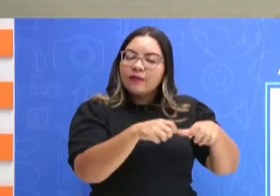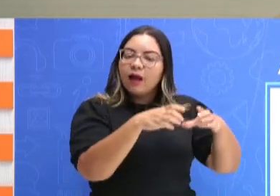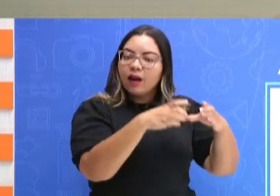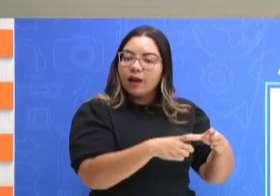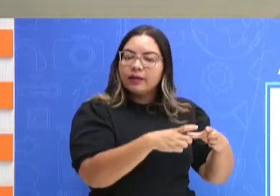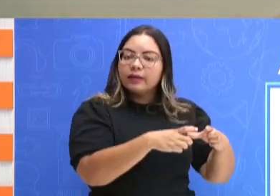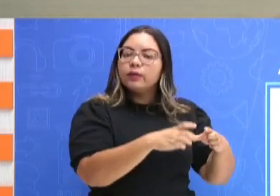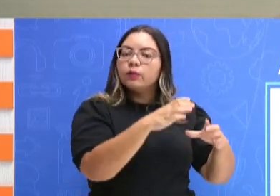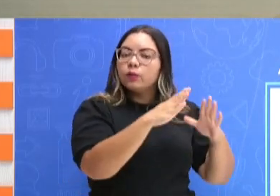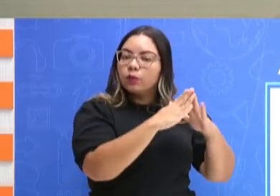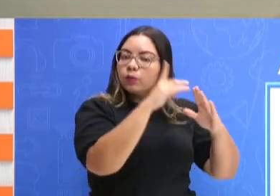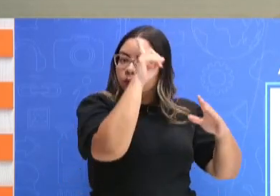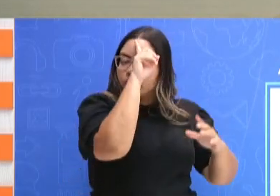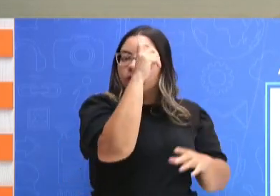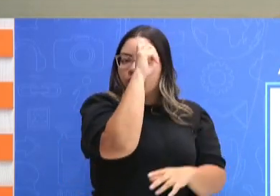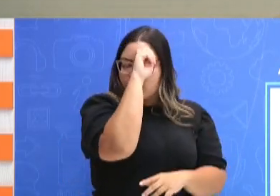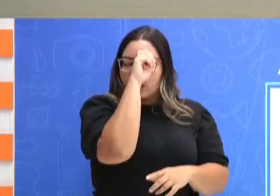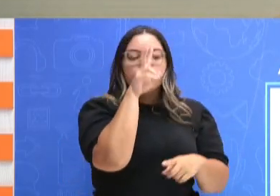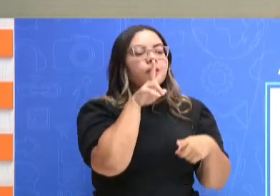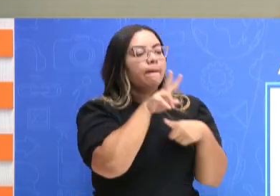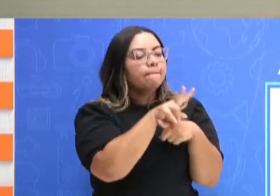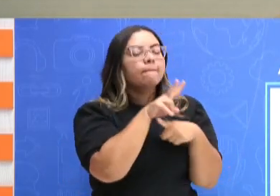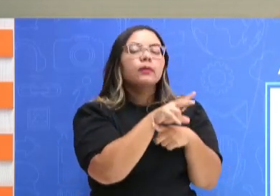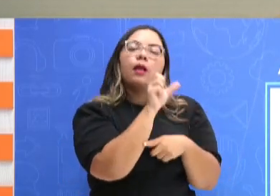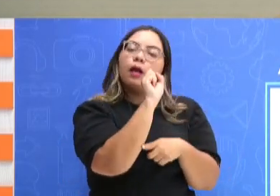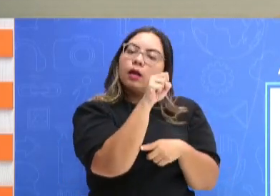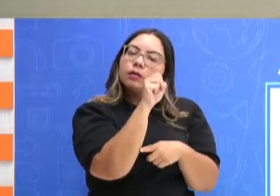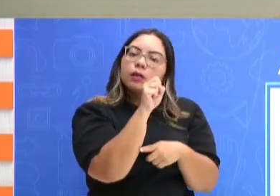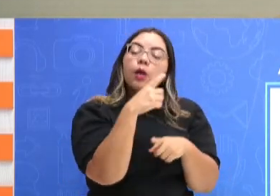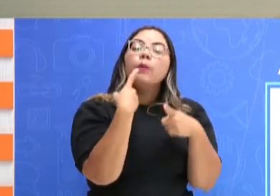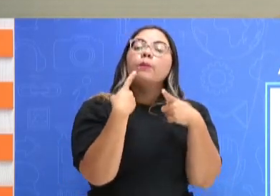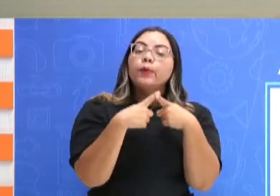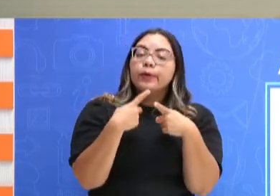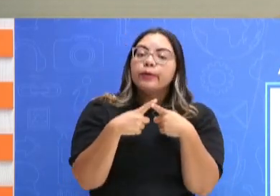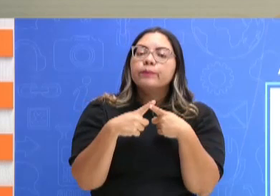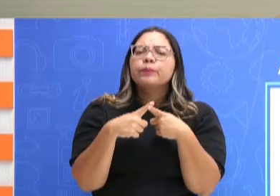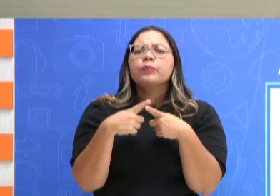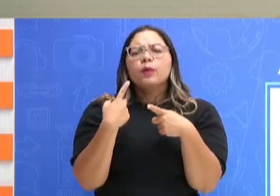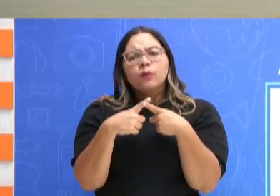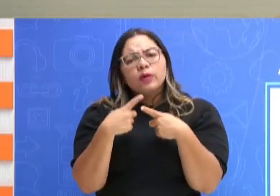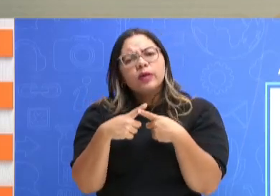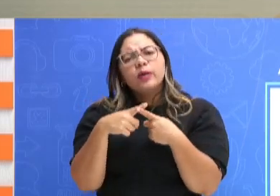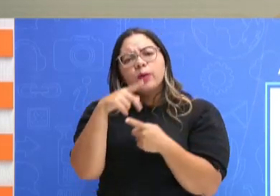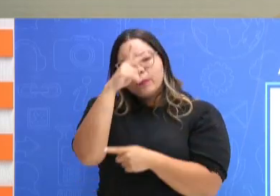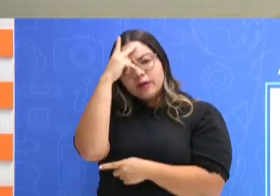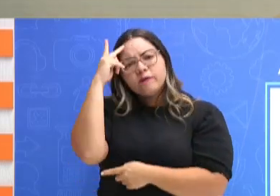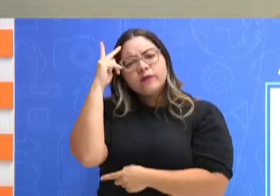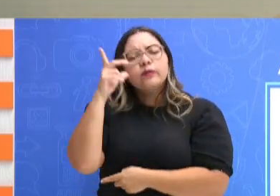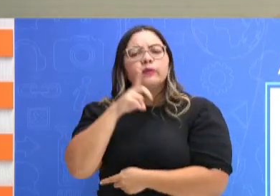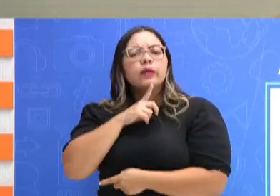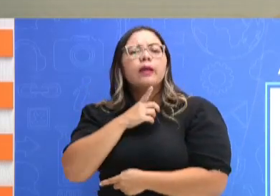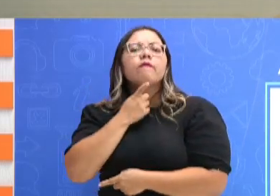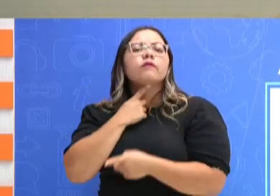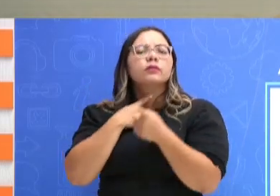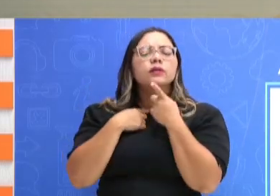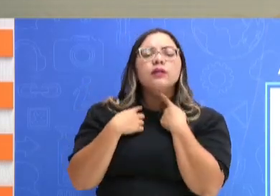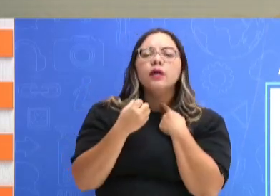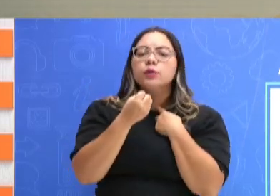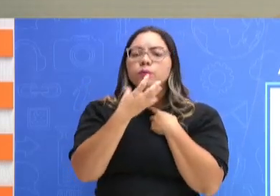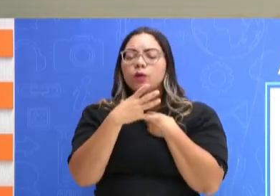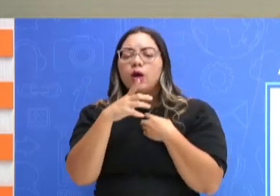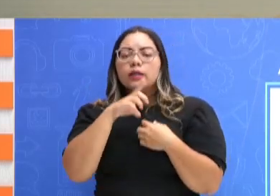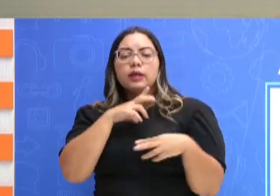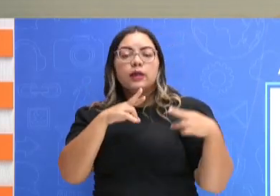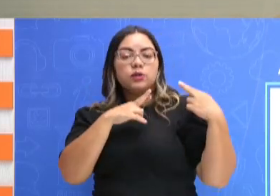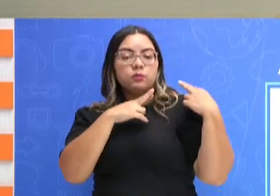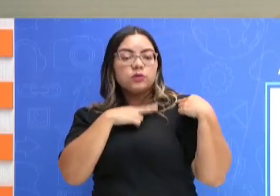fiscalizar? Você sim, você vai fiscalizar, você vai me ajudar a fiscalizar. Sabe por quê? Porque o prefeito tem a boa vontade. O prefeito, ele tem um compromisso